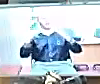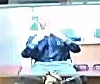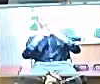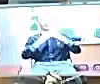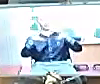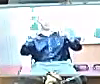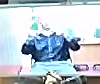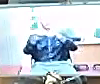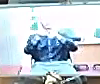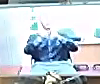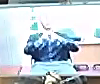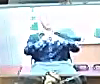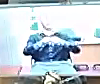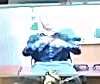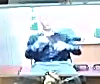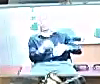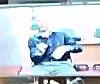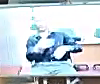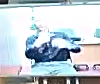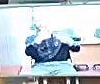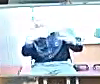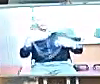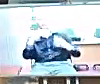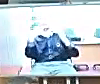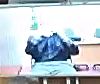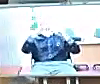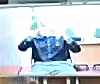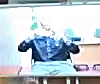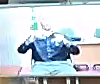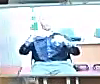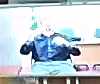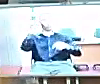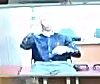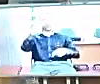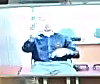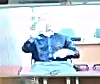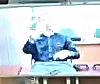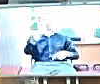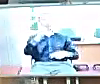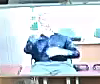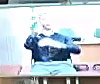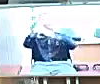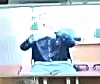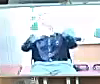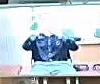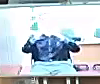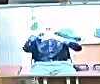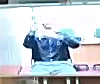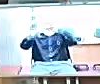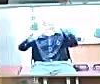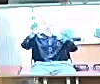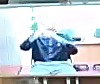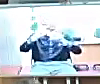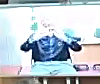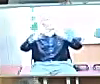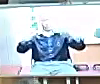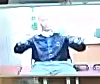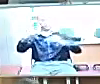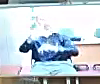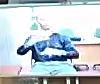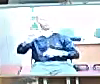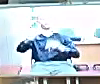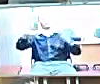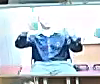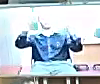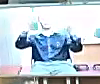quarta feira 7 do nis desenvolvimento produtivo científico e tecnológico em infraestrutura e logística temas